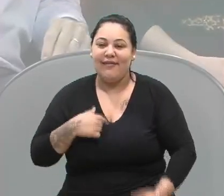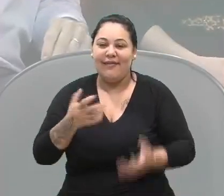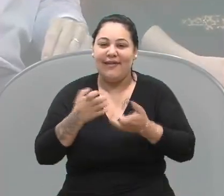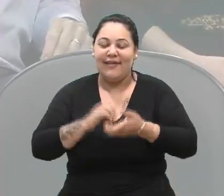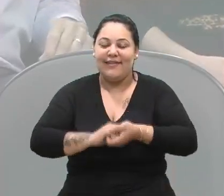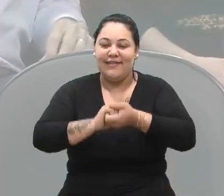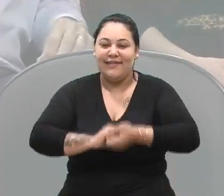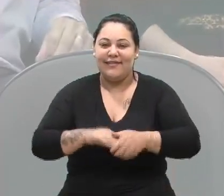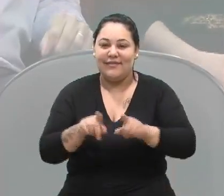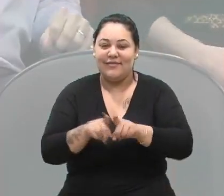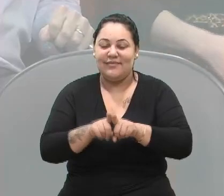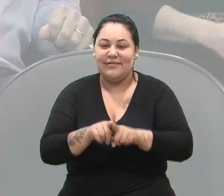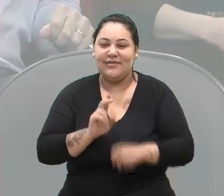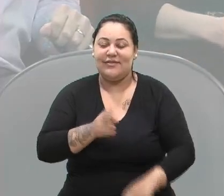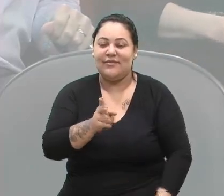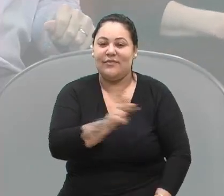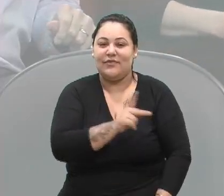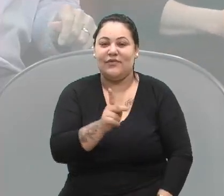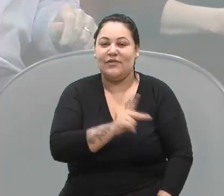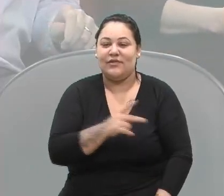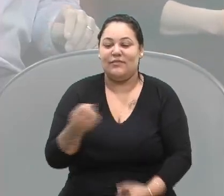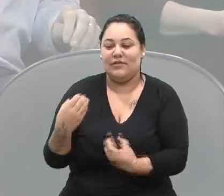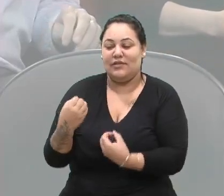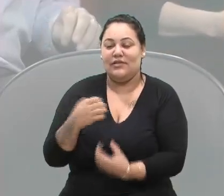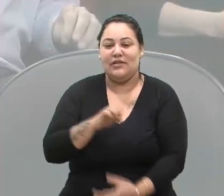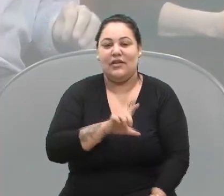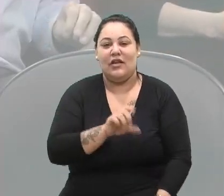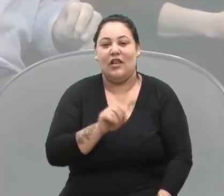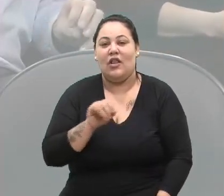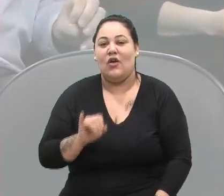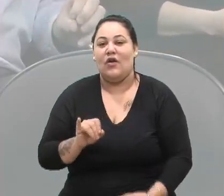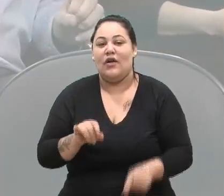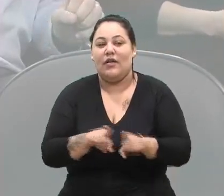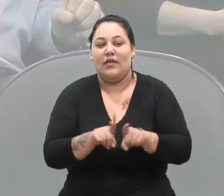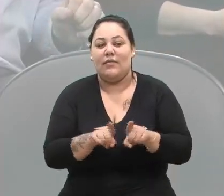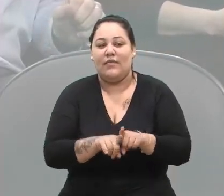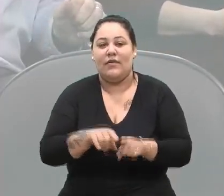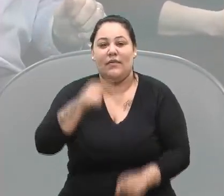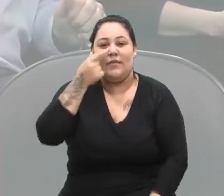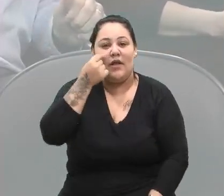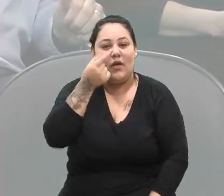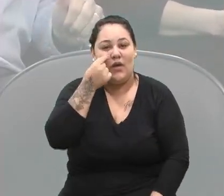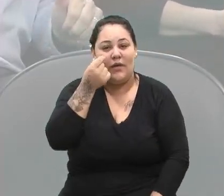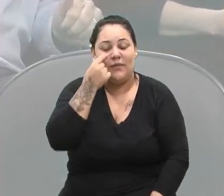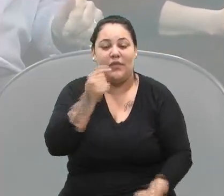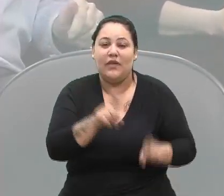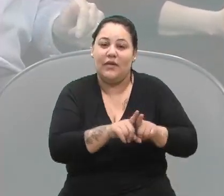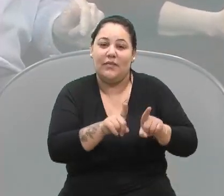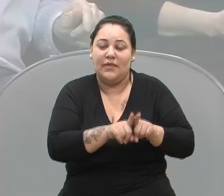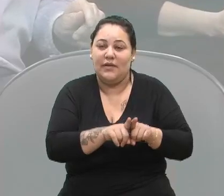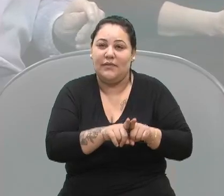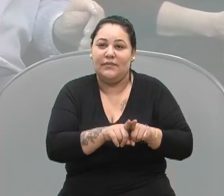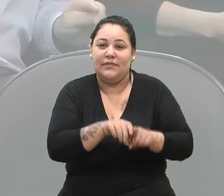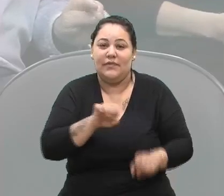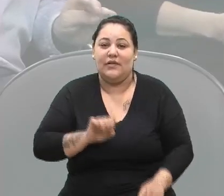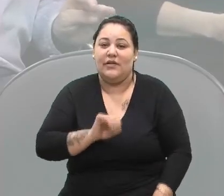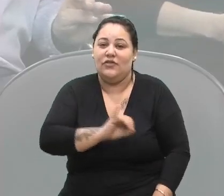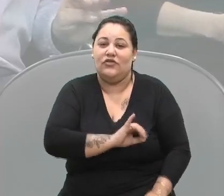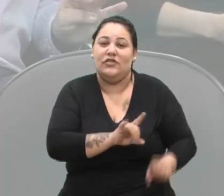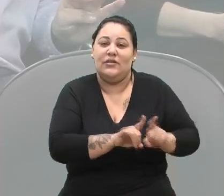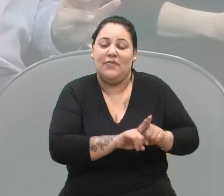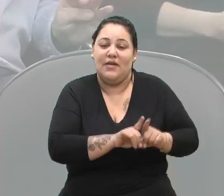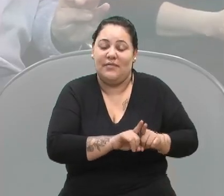colega vereador Eloy Frisso, meu vizinho, meu amigo Edi Carlos, a todos dos partidos que estão aqui prestigiando também o